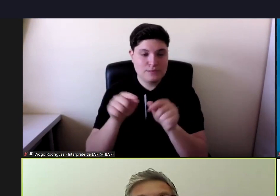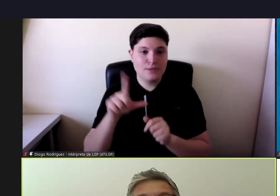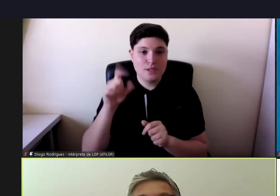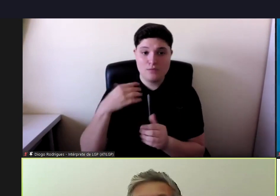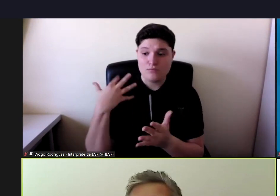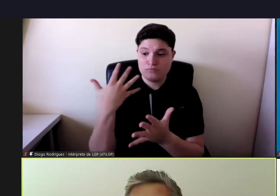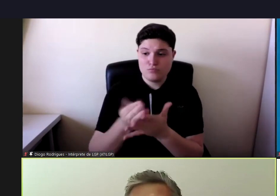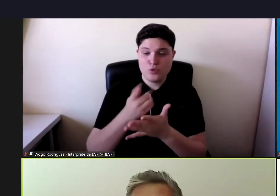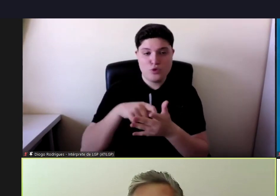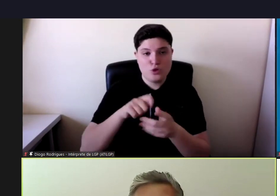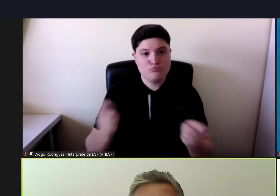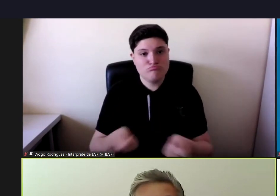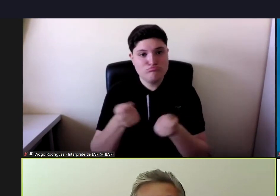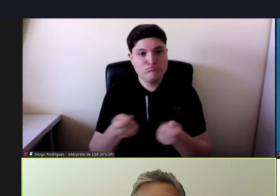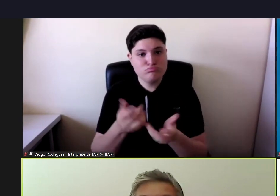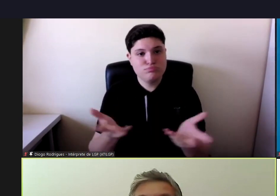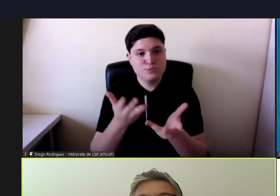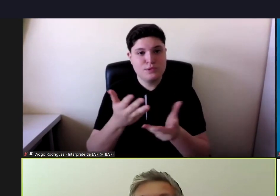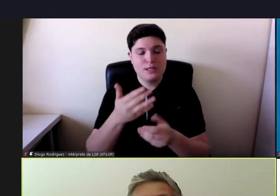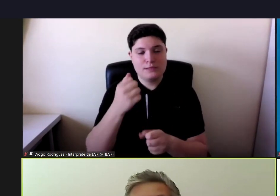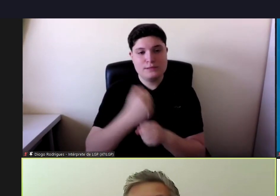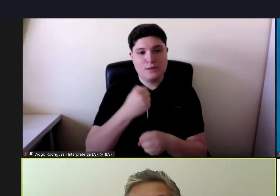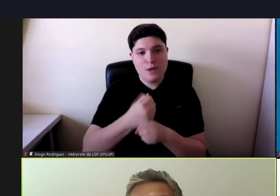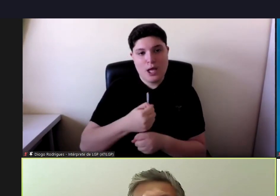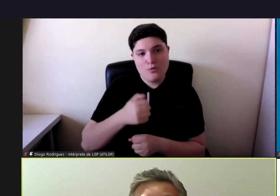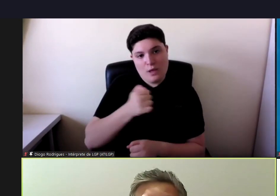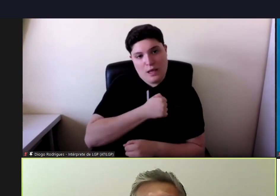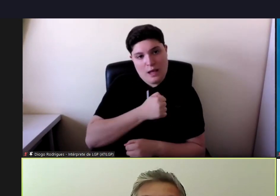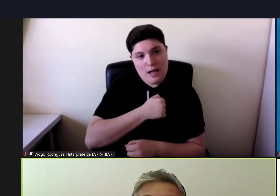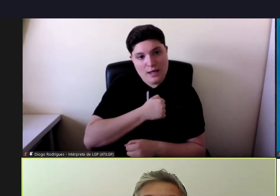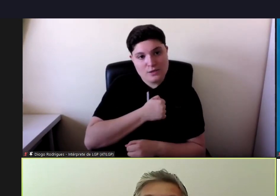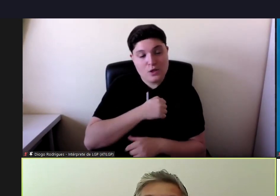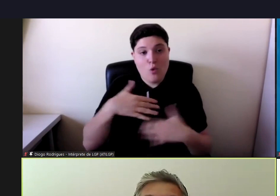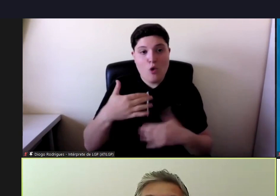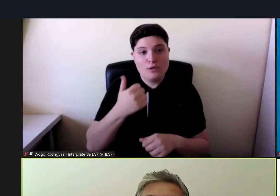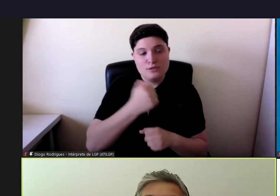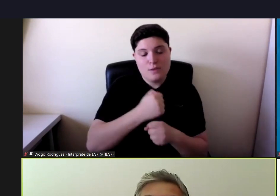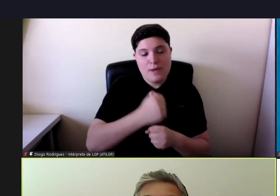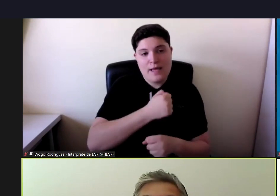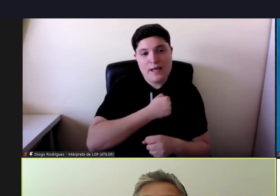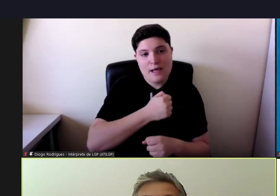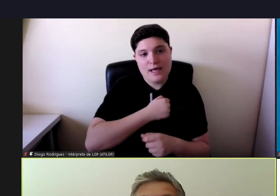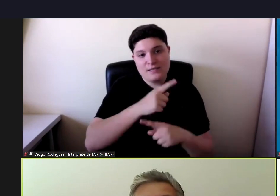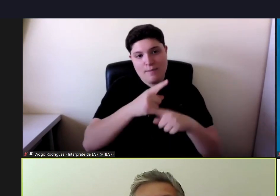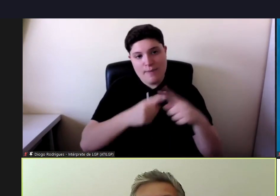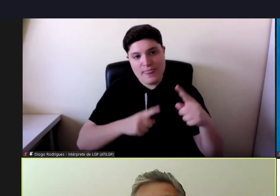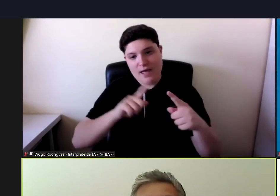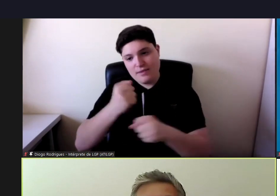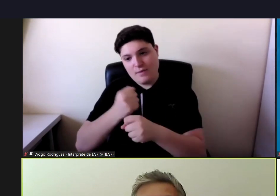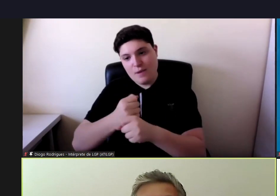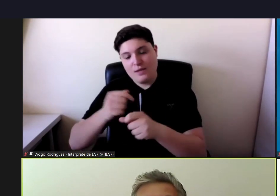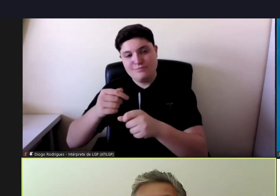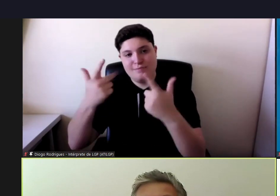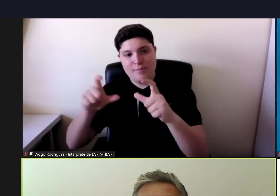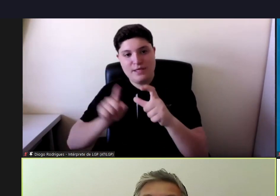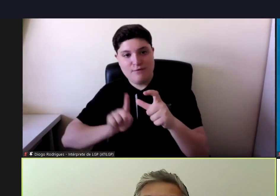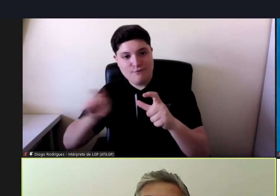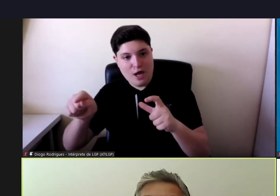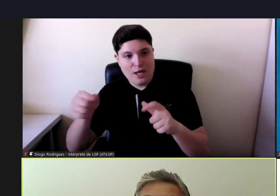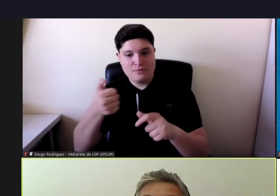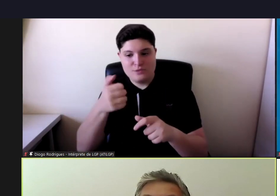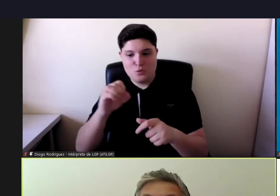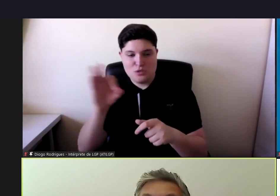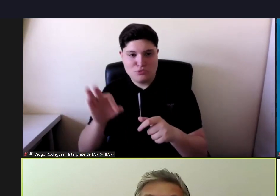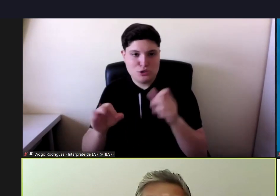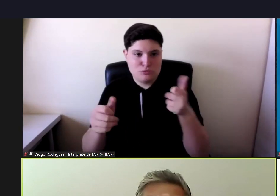quando se começa a pôr a hipótese de a atividade humana alterar a forma de funcionamento do clima. Demorou bastante tempo até se